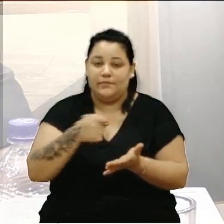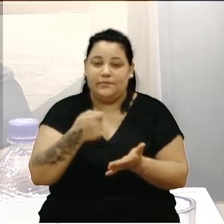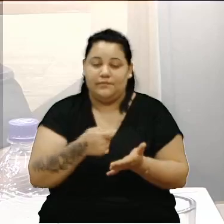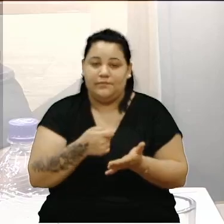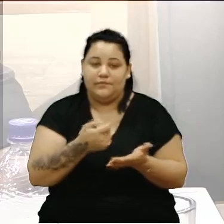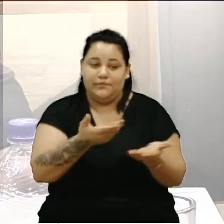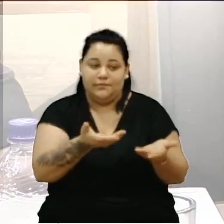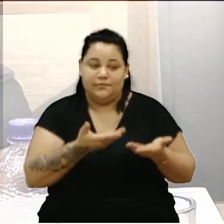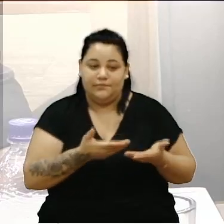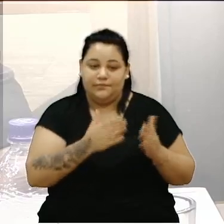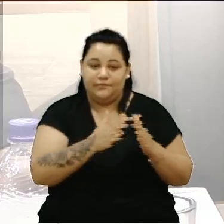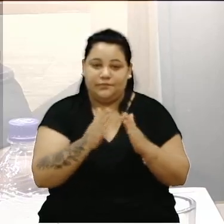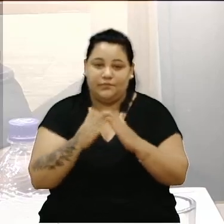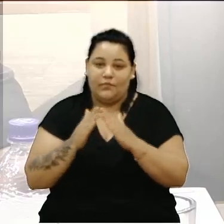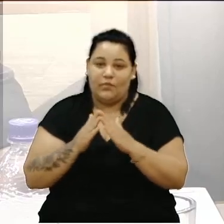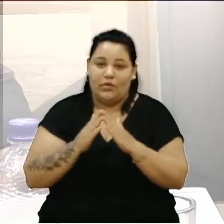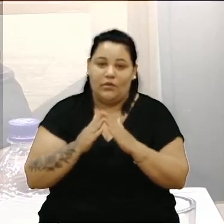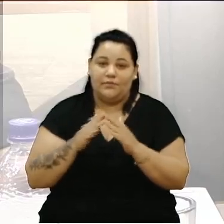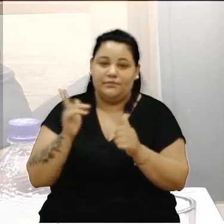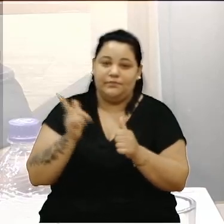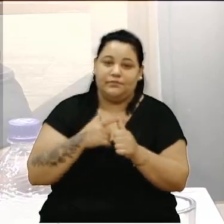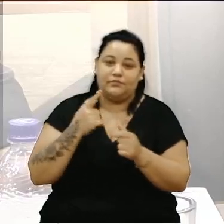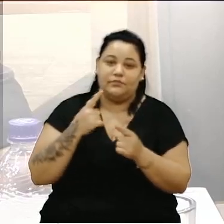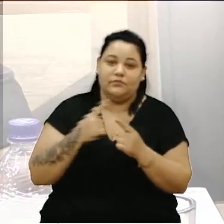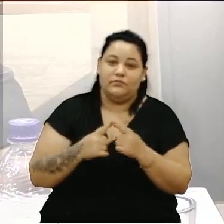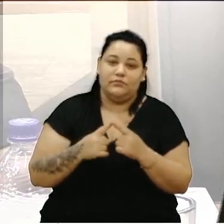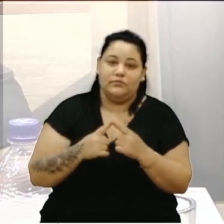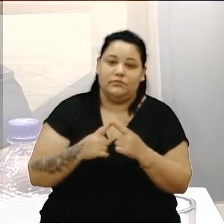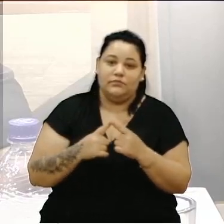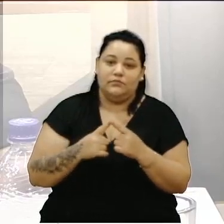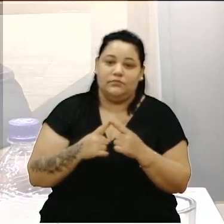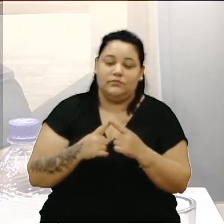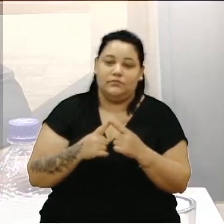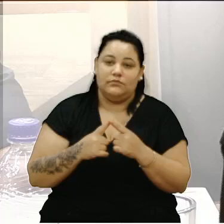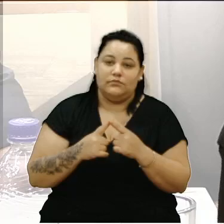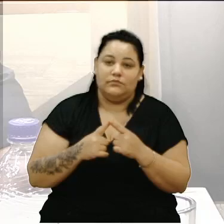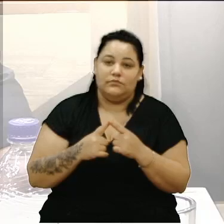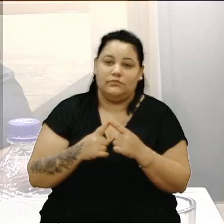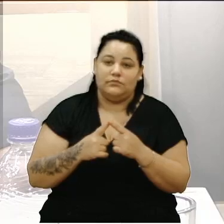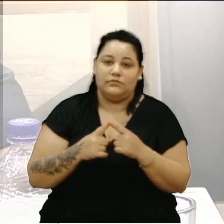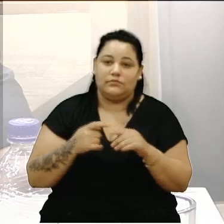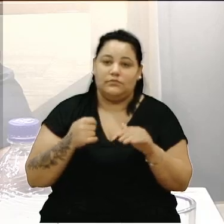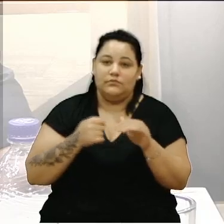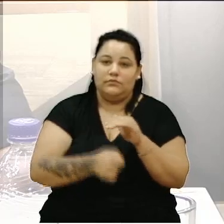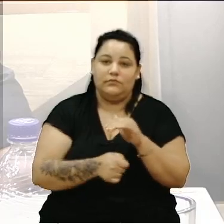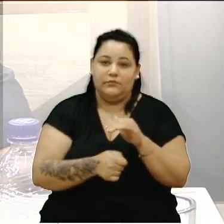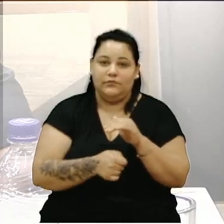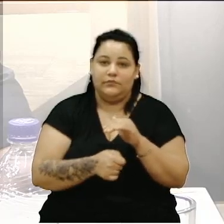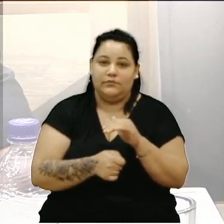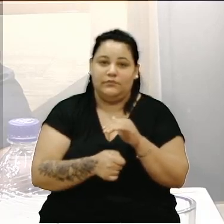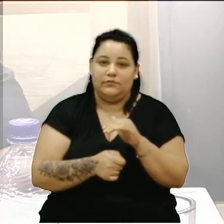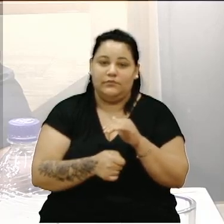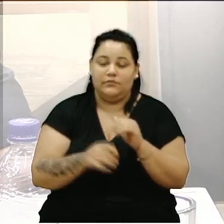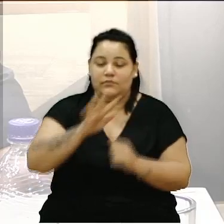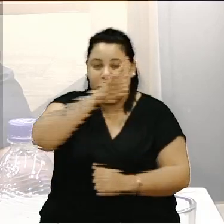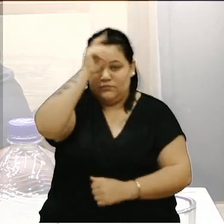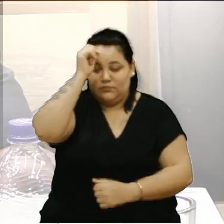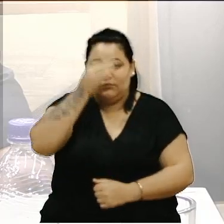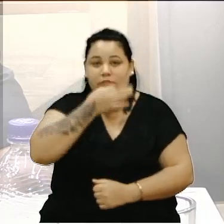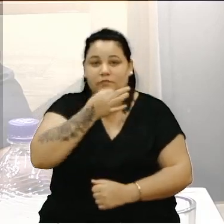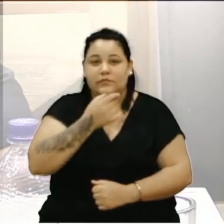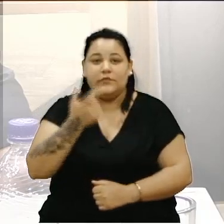moradias. É a primeira vez na história que o governo do estado investe em habitação no município de Caxias do Sul, e veja que chegou numa